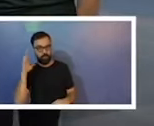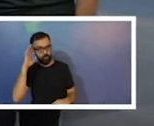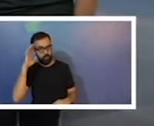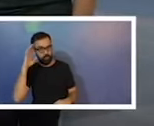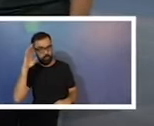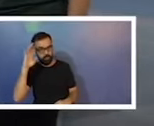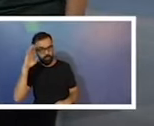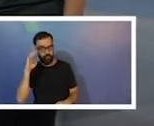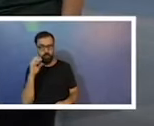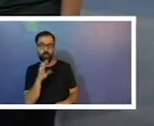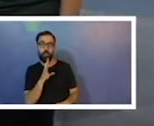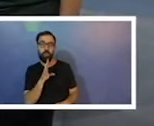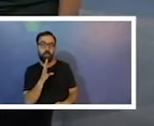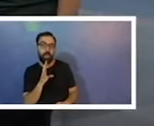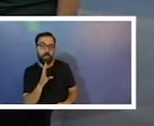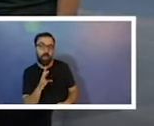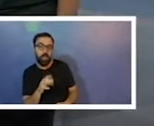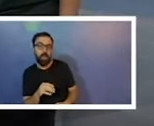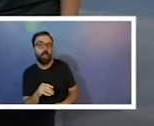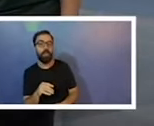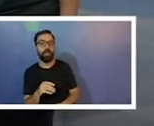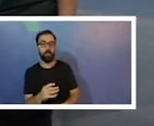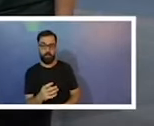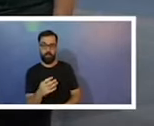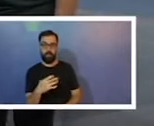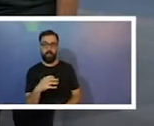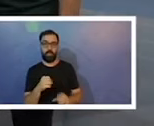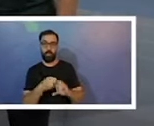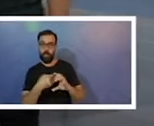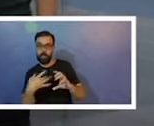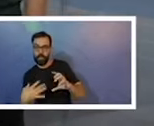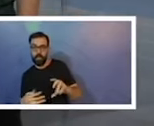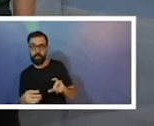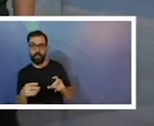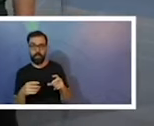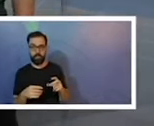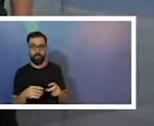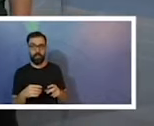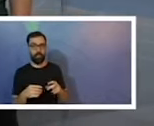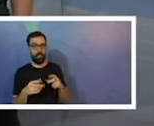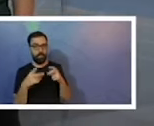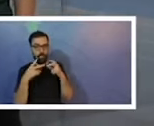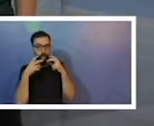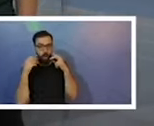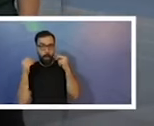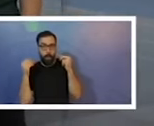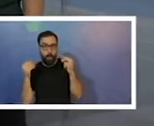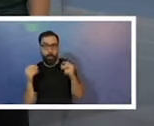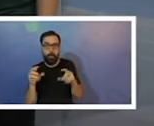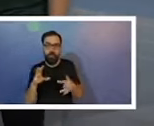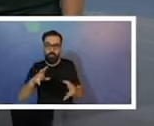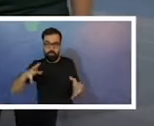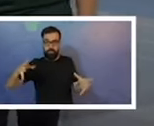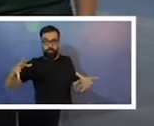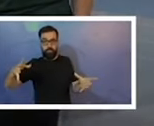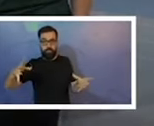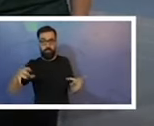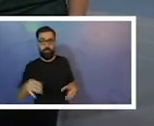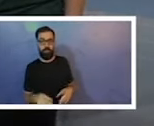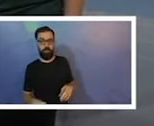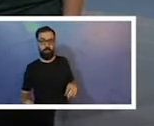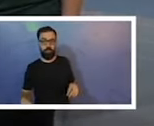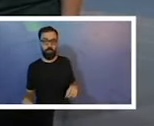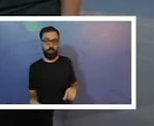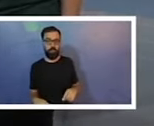e características do maior felino das Américas e resolver junto às atividade 1, que está